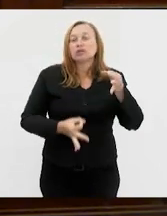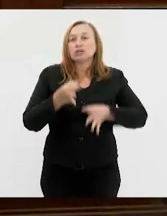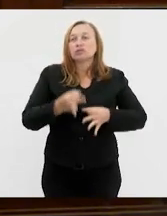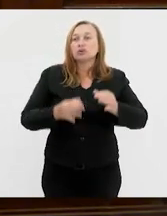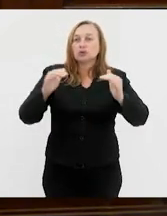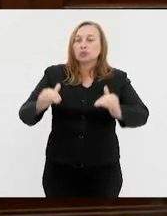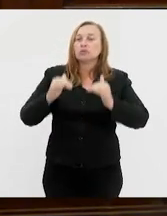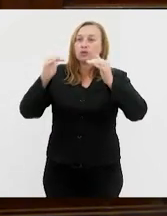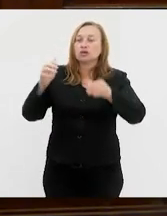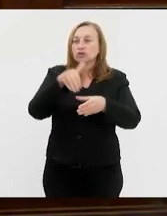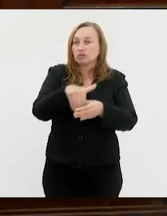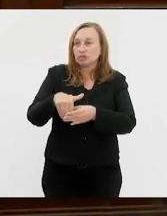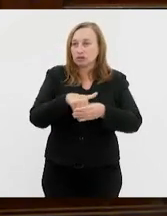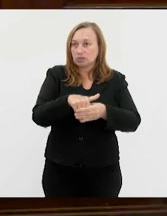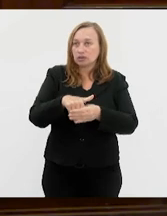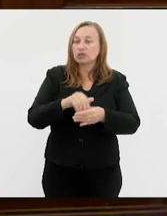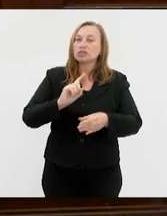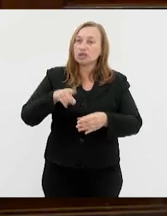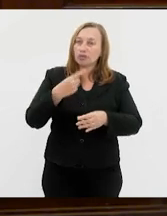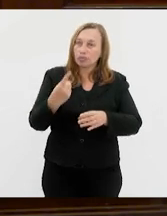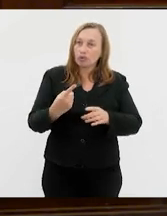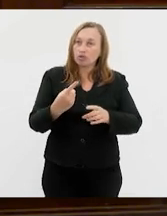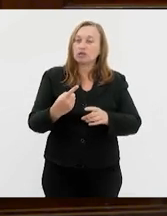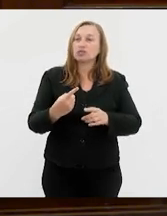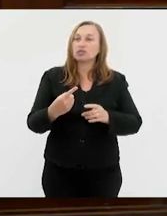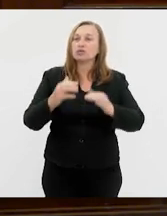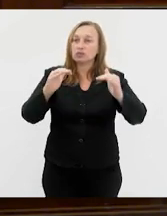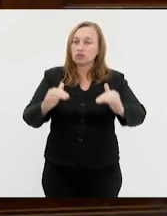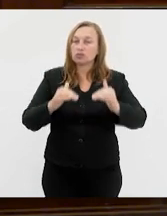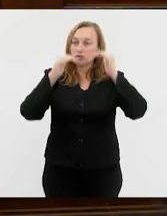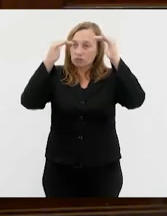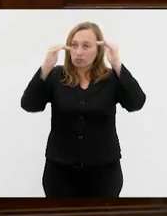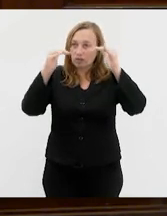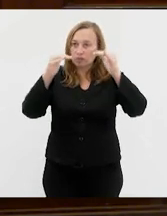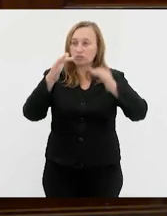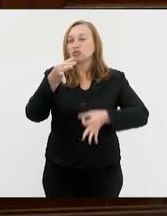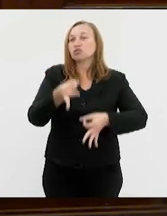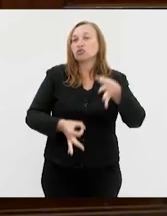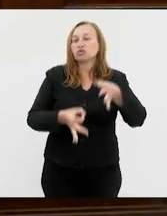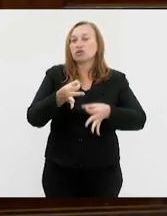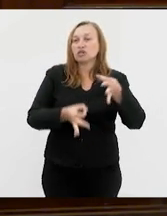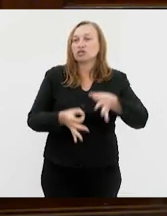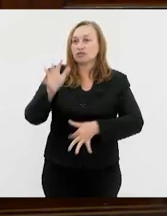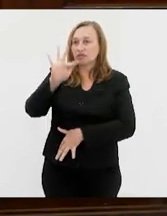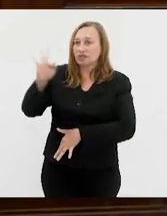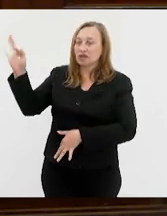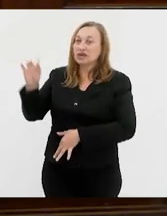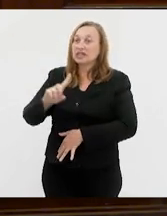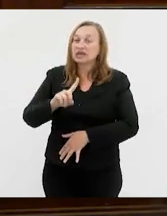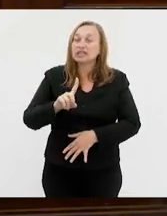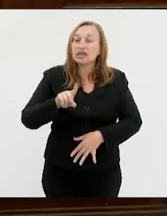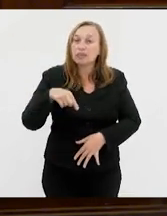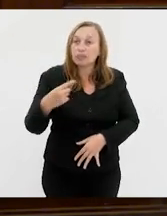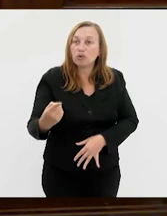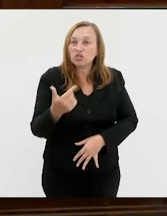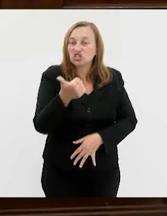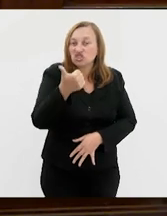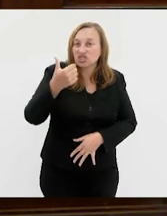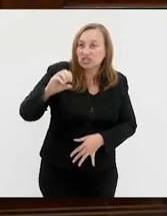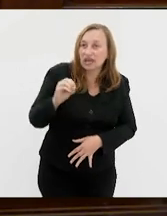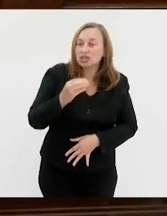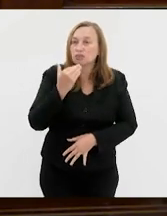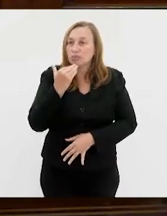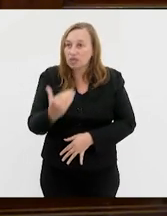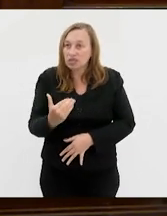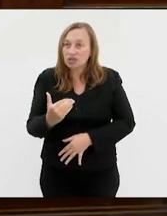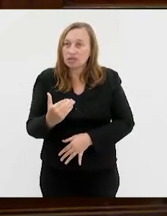depois no Supremo Tribunal Federal. E depois de 10 recursos, a gente